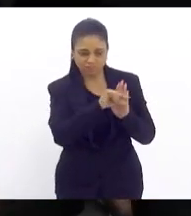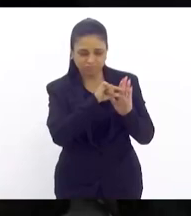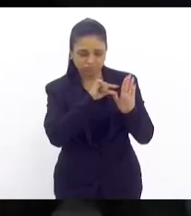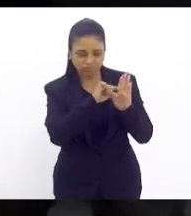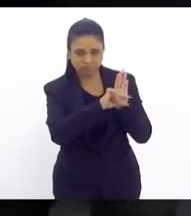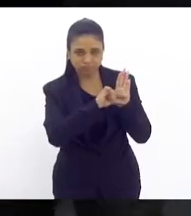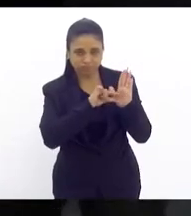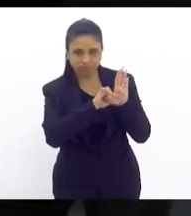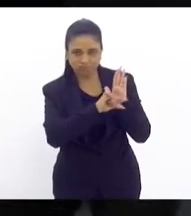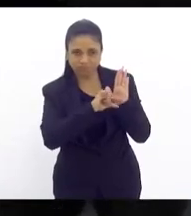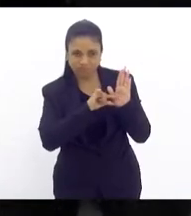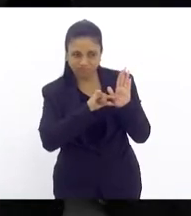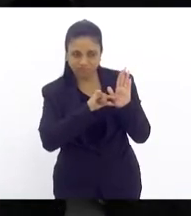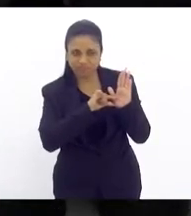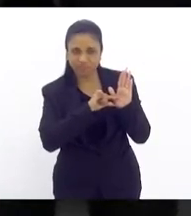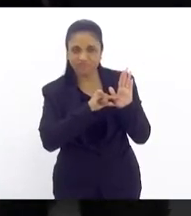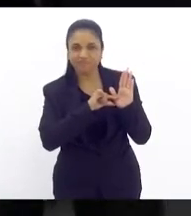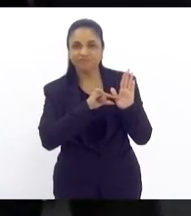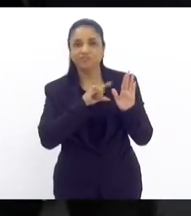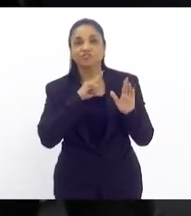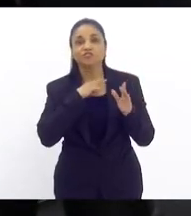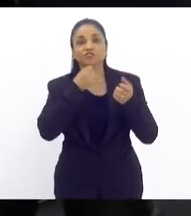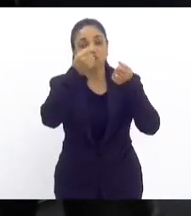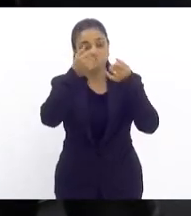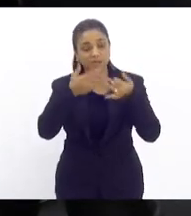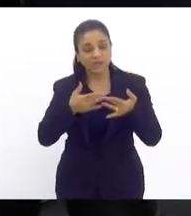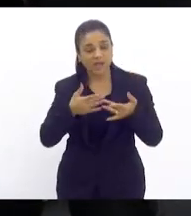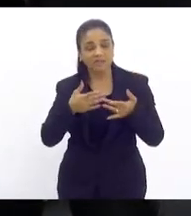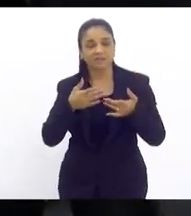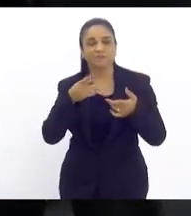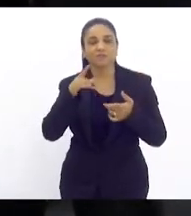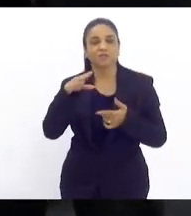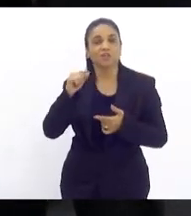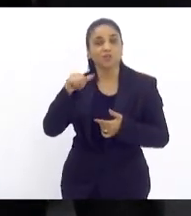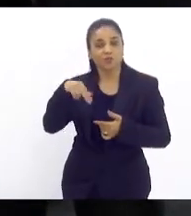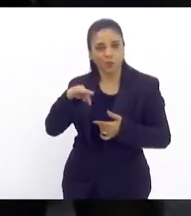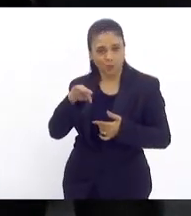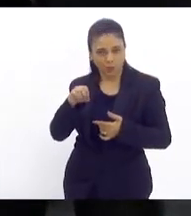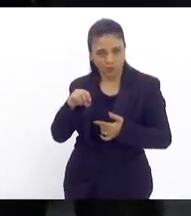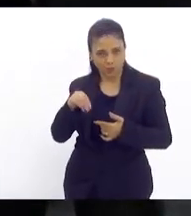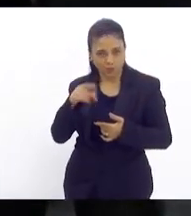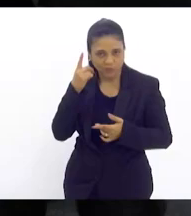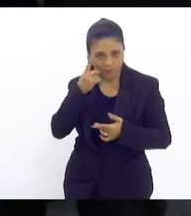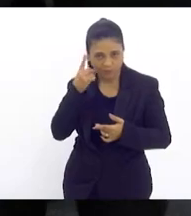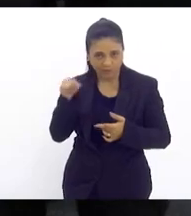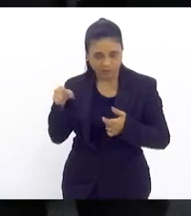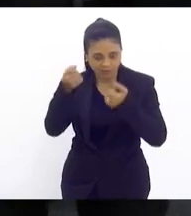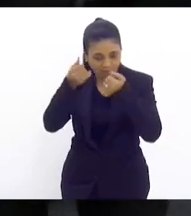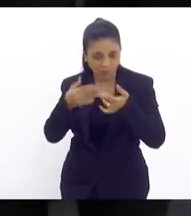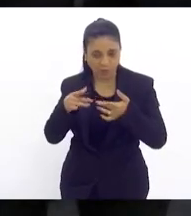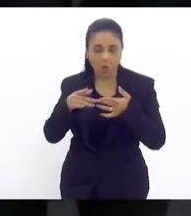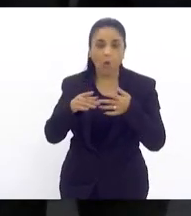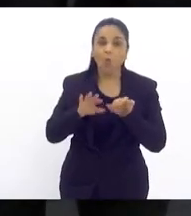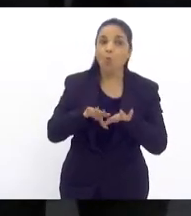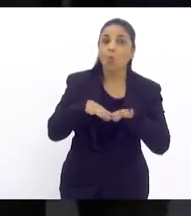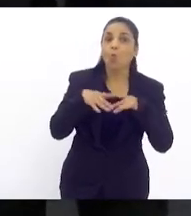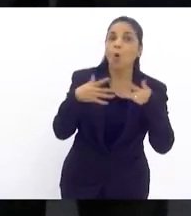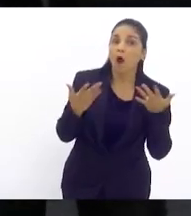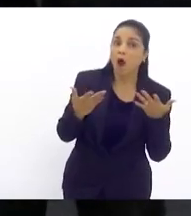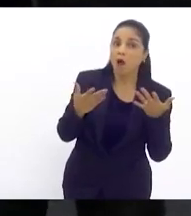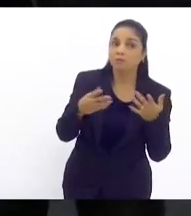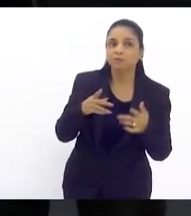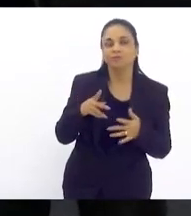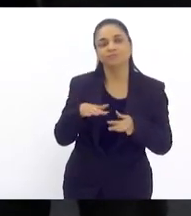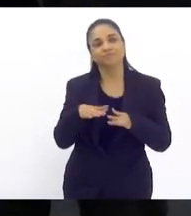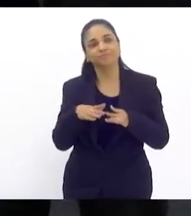essas que eu tava explicando para o deputado Antônio que era Claro desde que sempre quando logo que